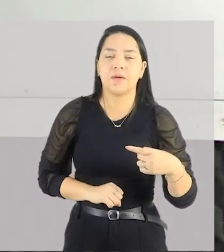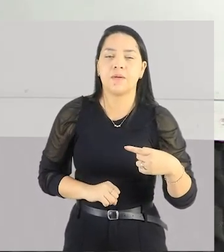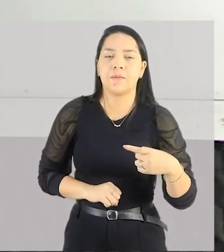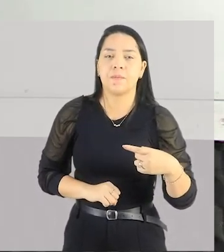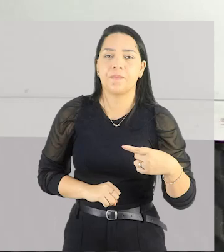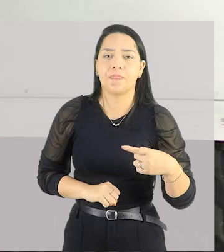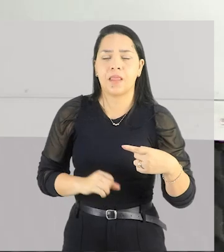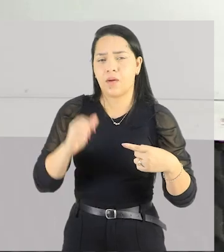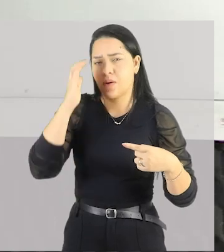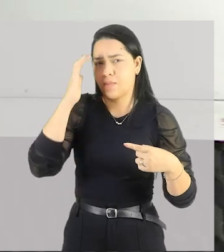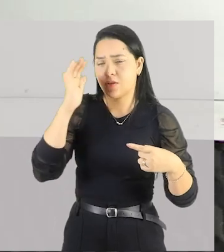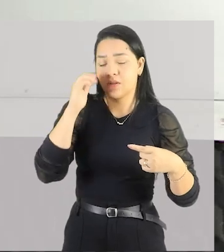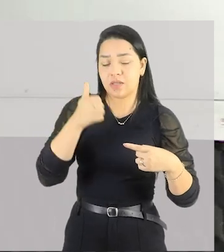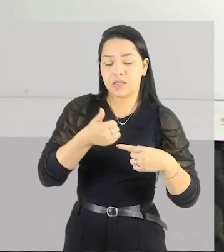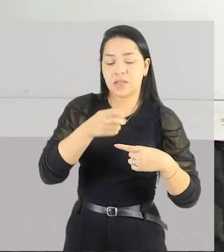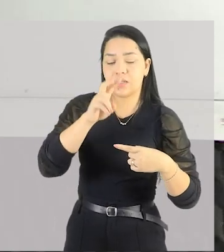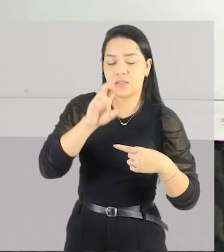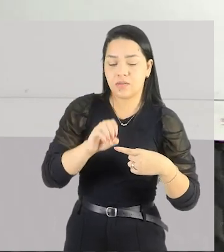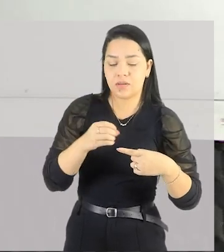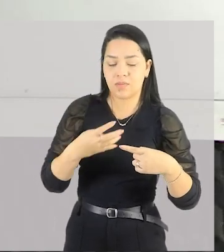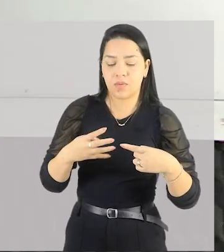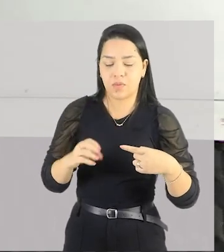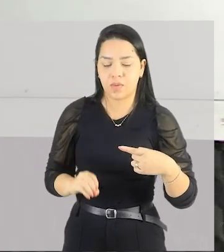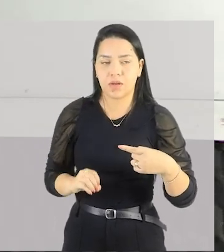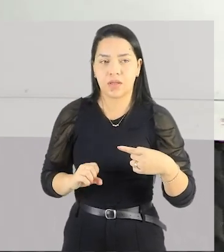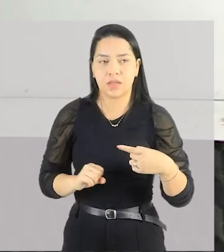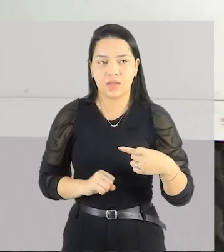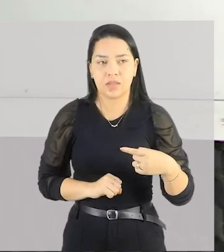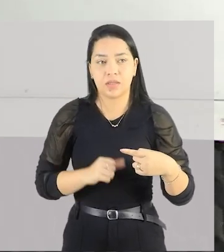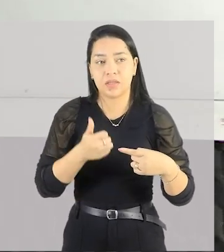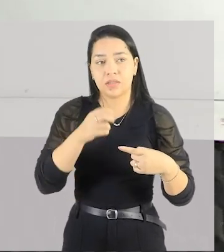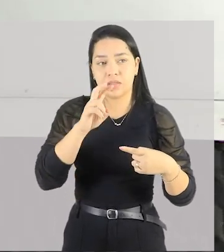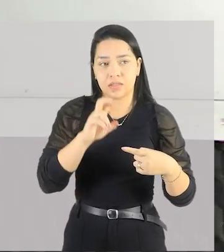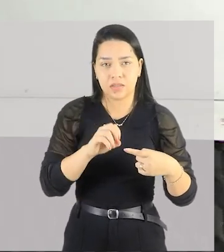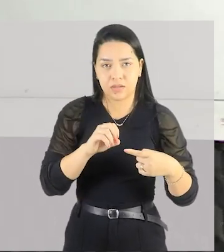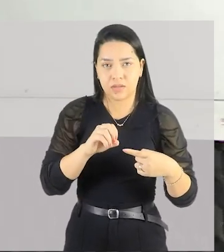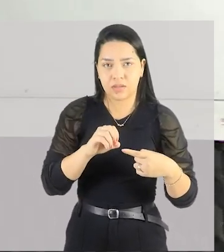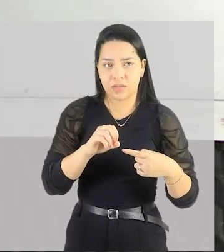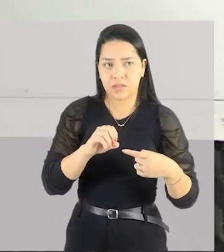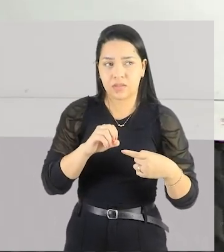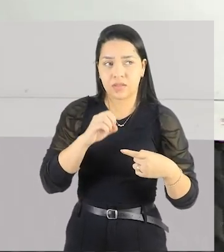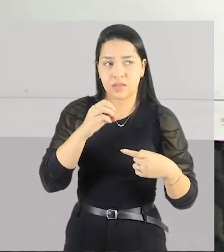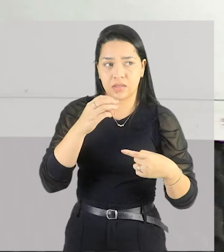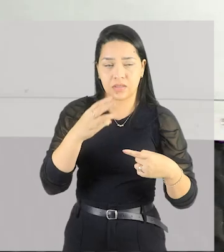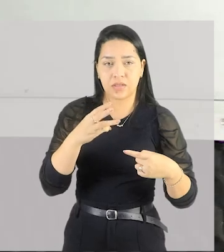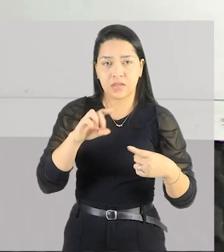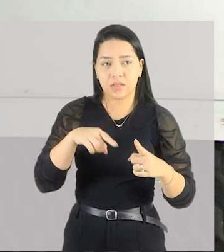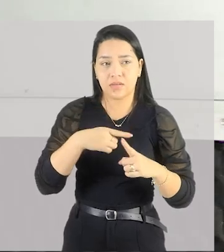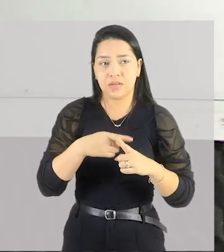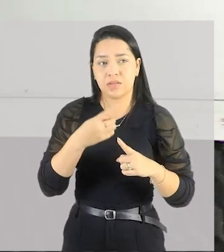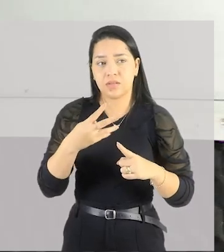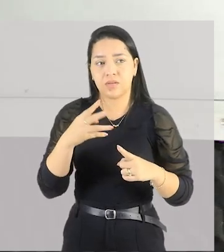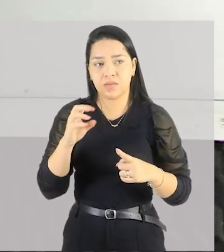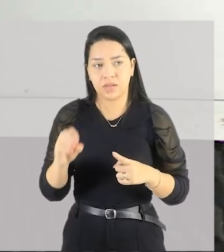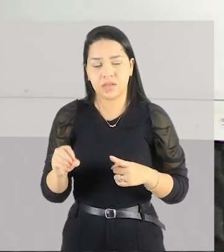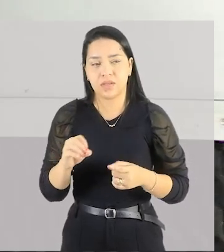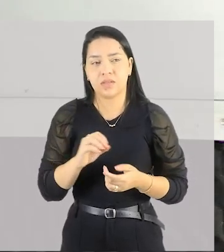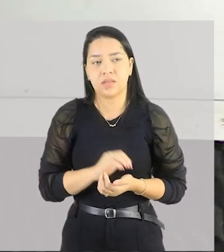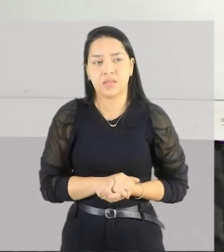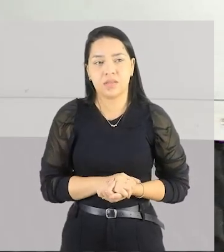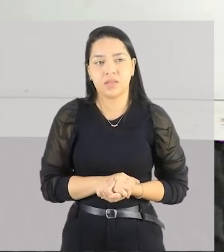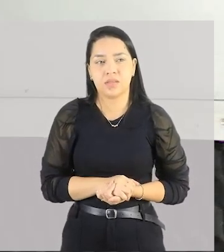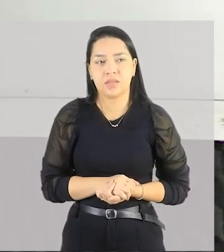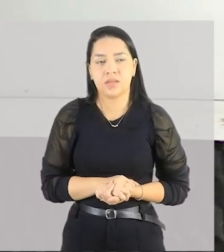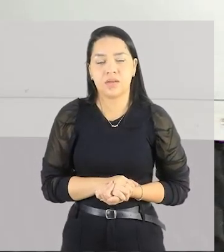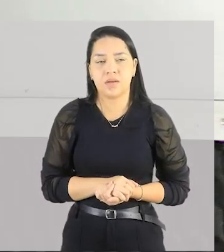40. Imagina 150 para 40. 150 cabe 3 vezes 40, não é verdade? Que vai